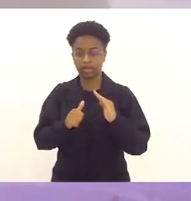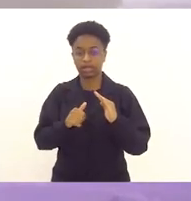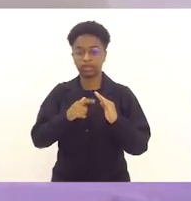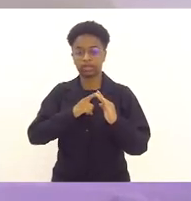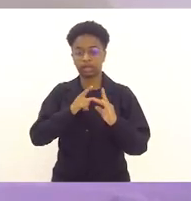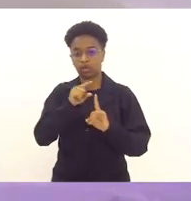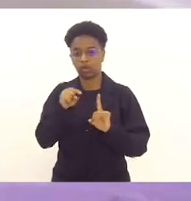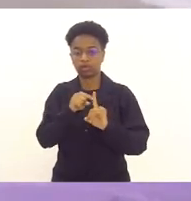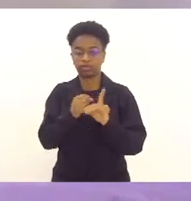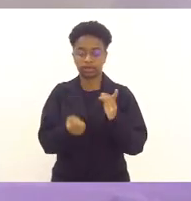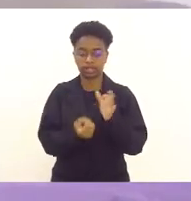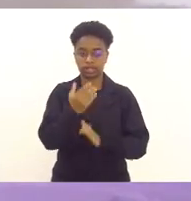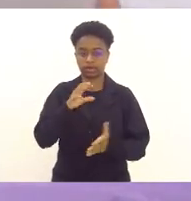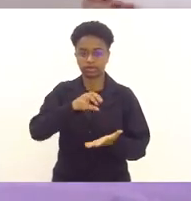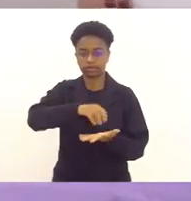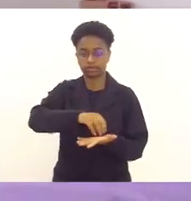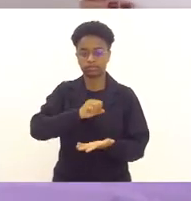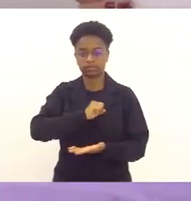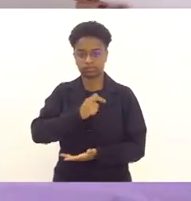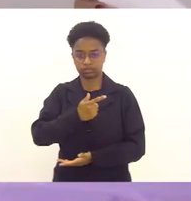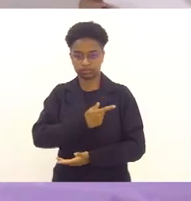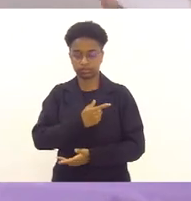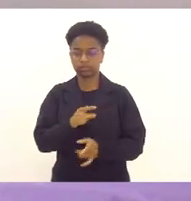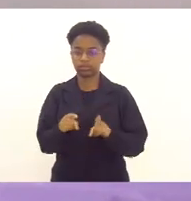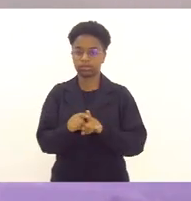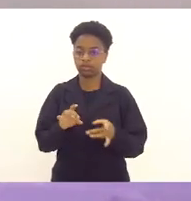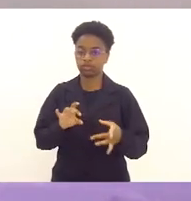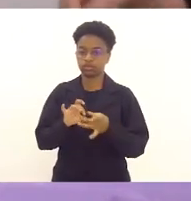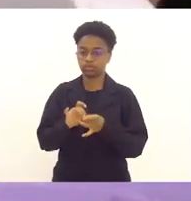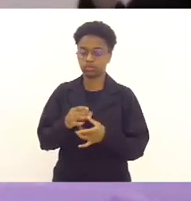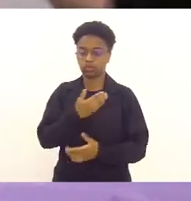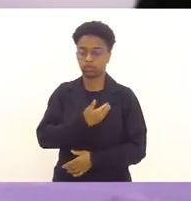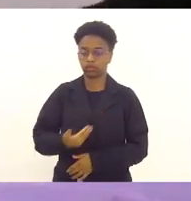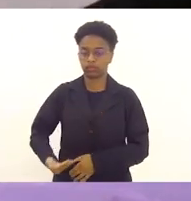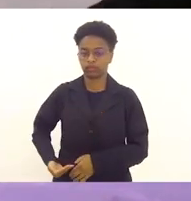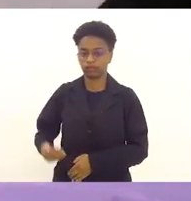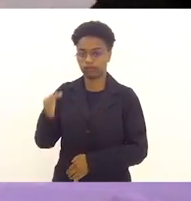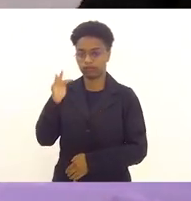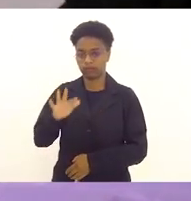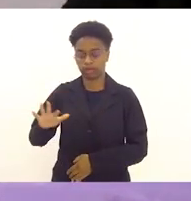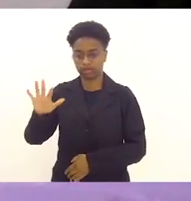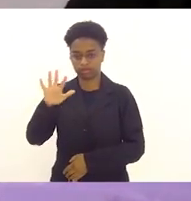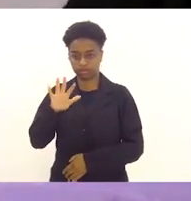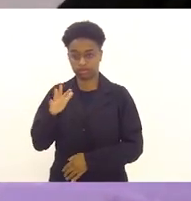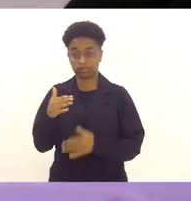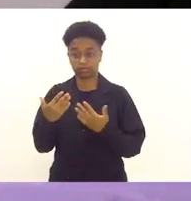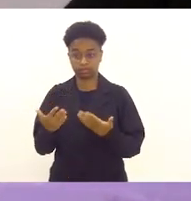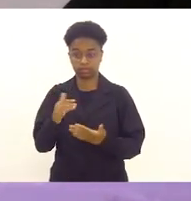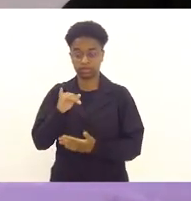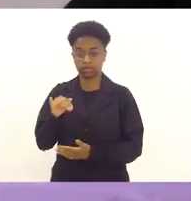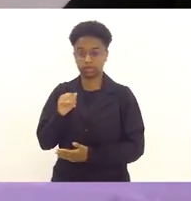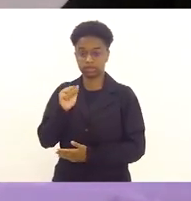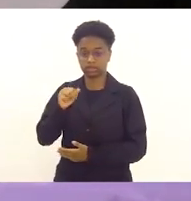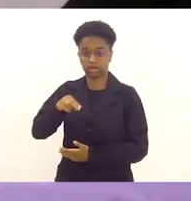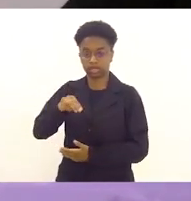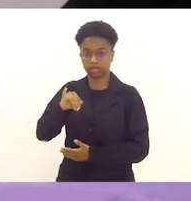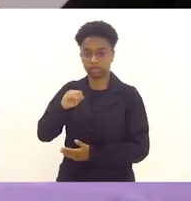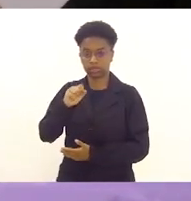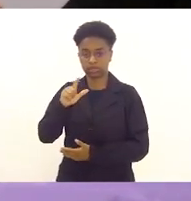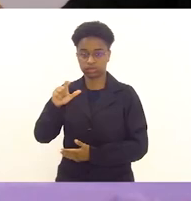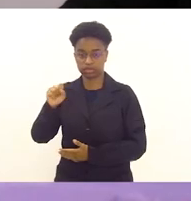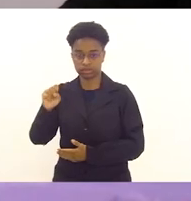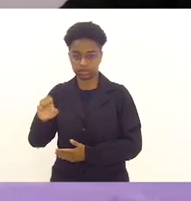cidade de São Gonçalo aí junto com o governo federal nesse sentido então janilce é